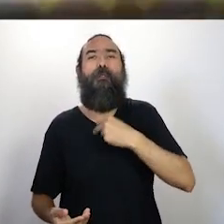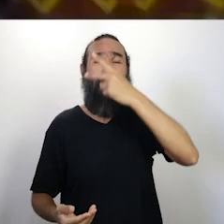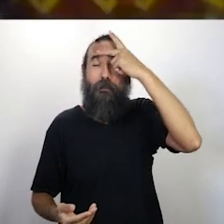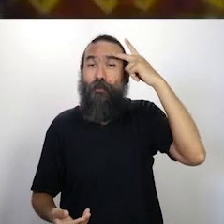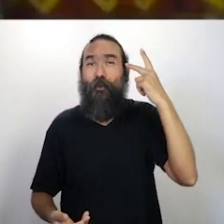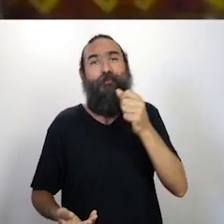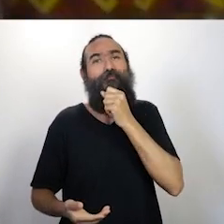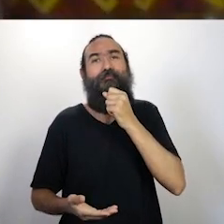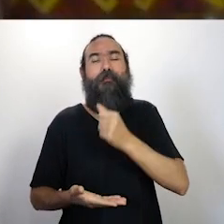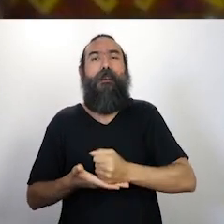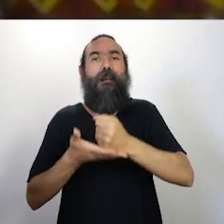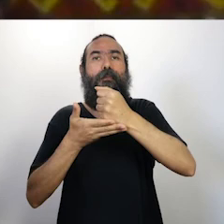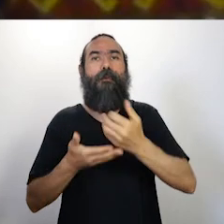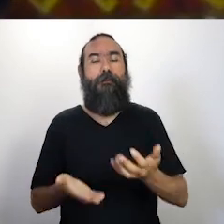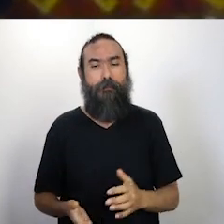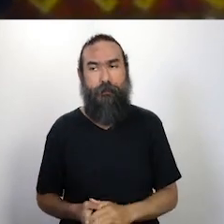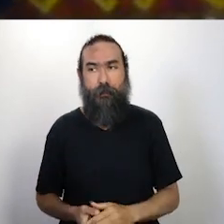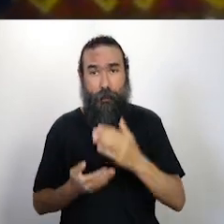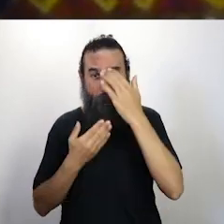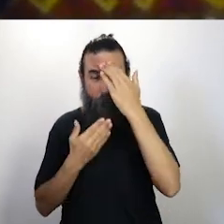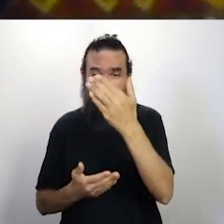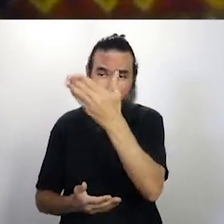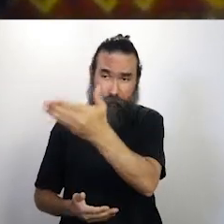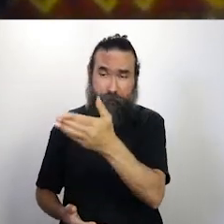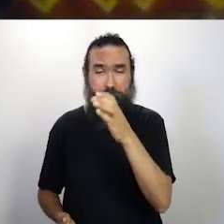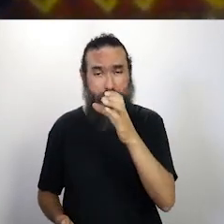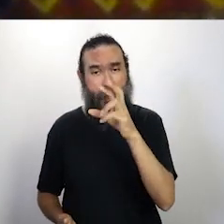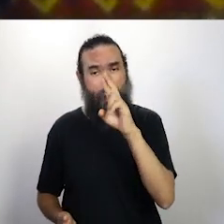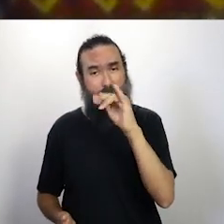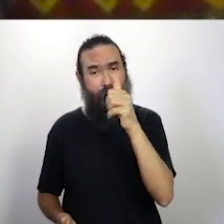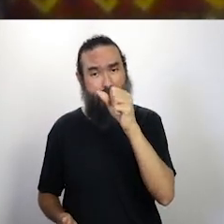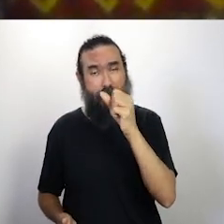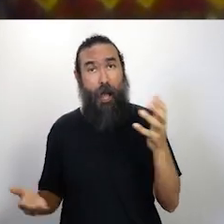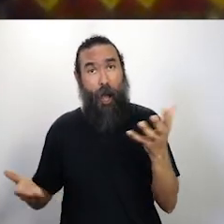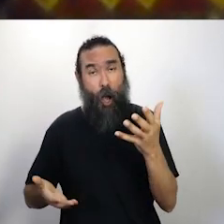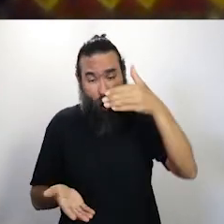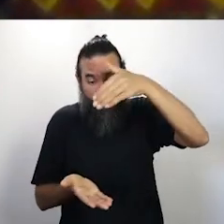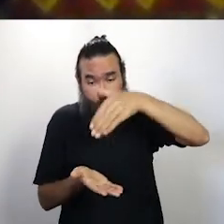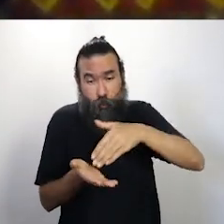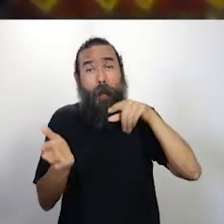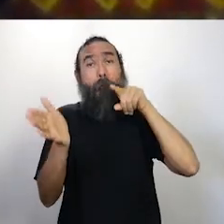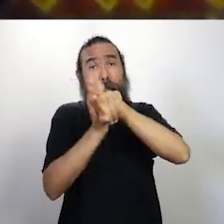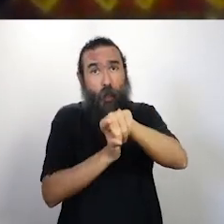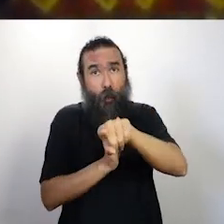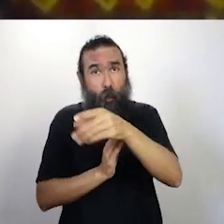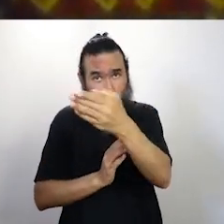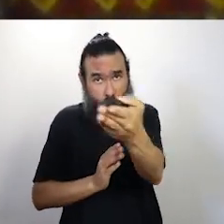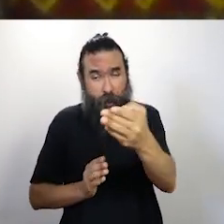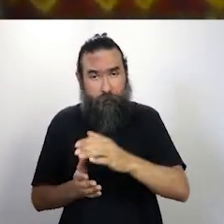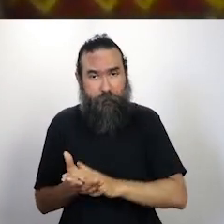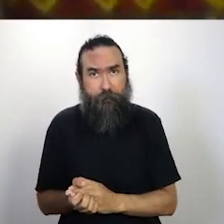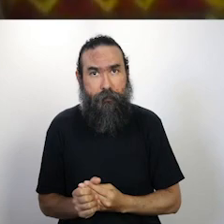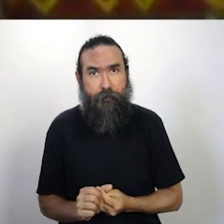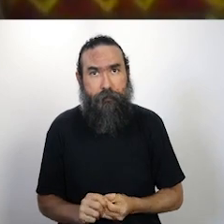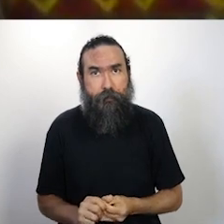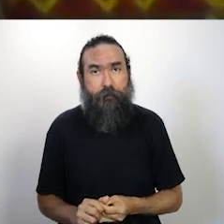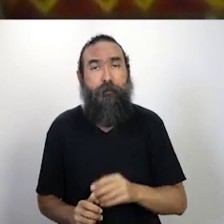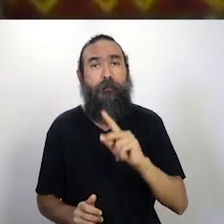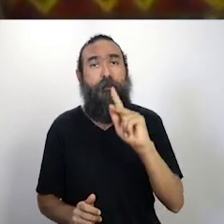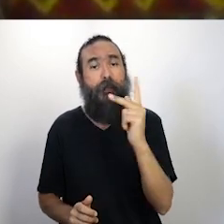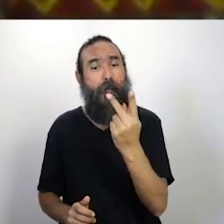obrigada Cris a gente vai passar para a última pergunta e depois as considerações finais dos nossos convidados Hélio